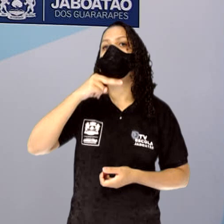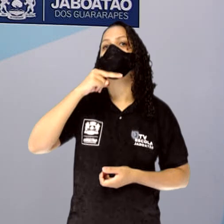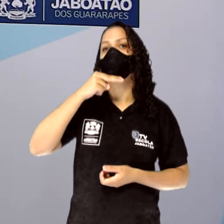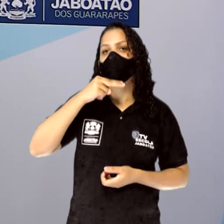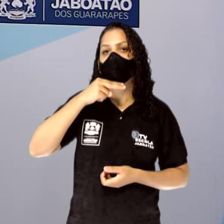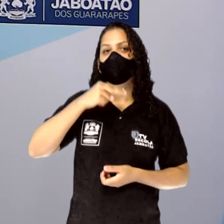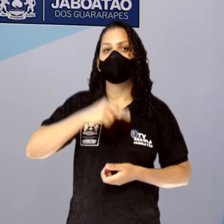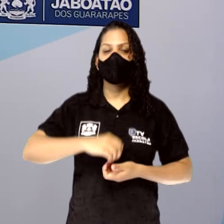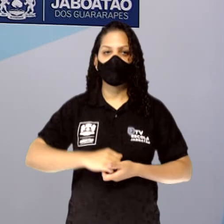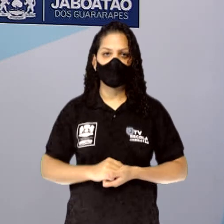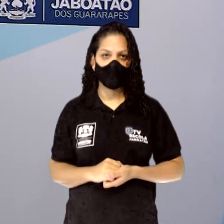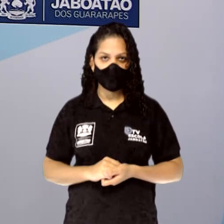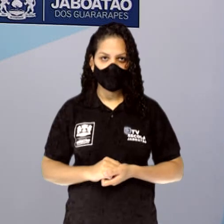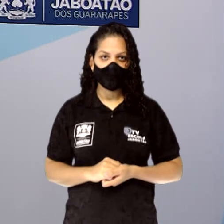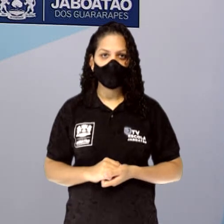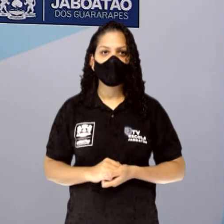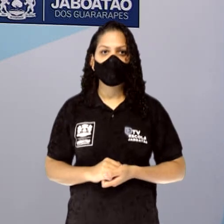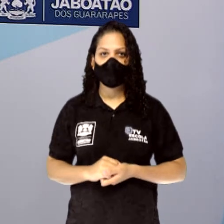Grandson.